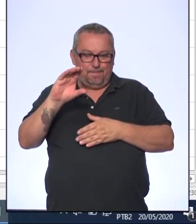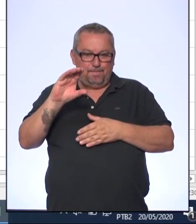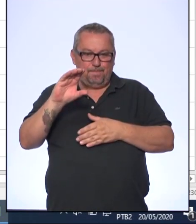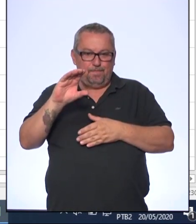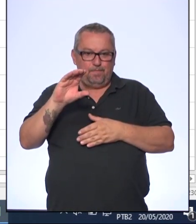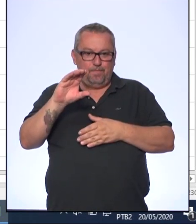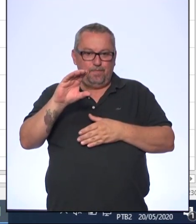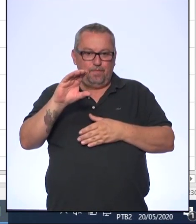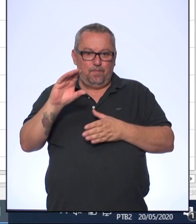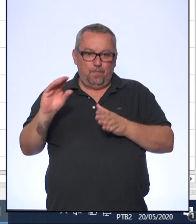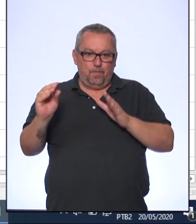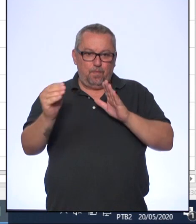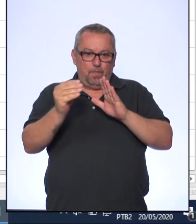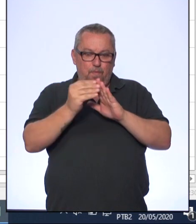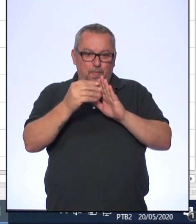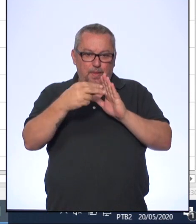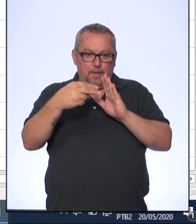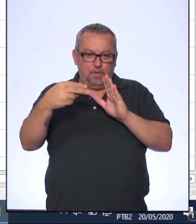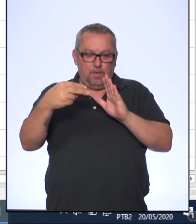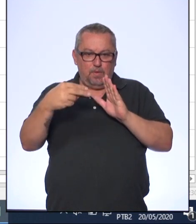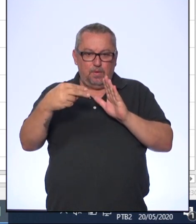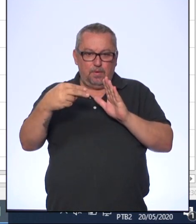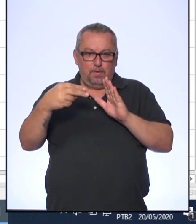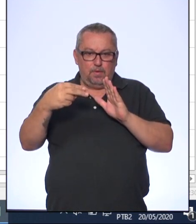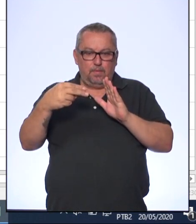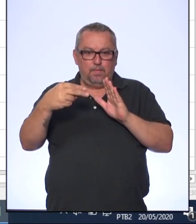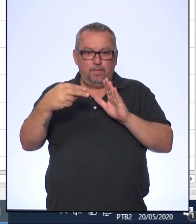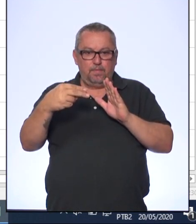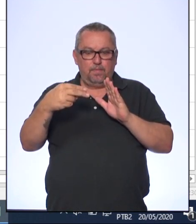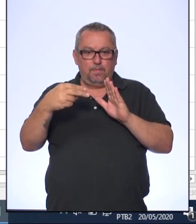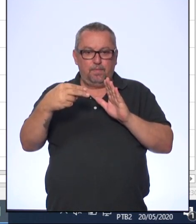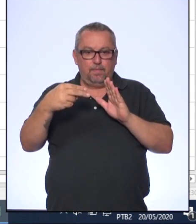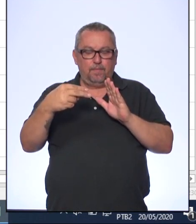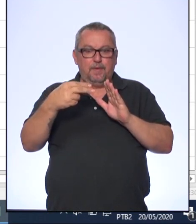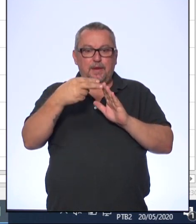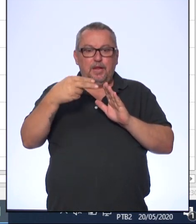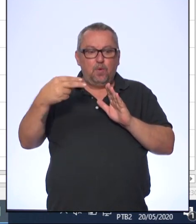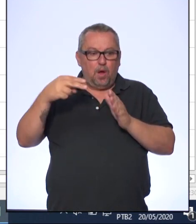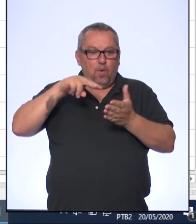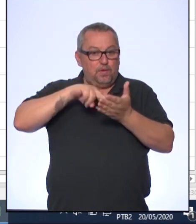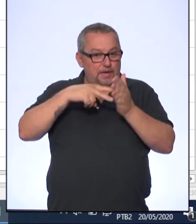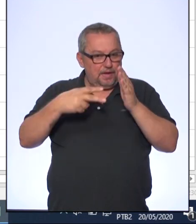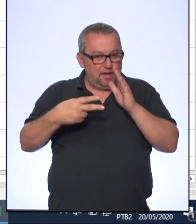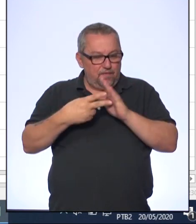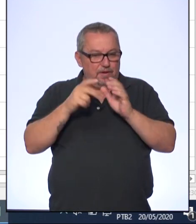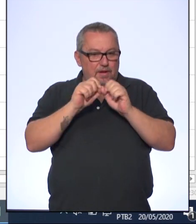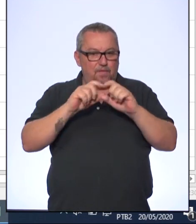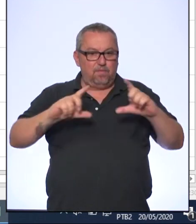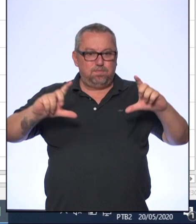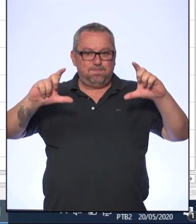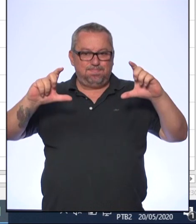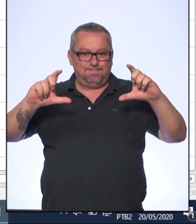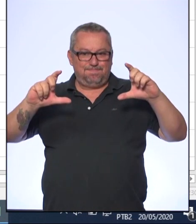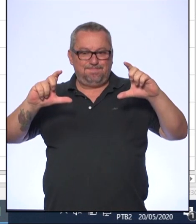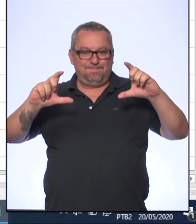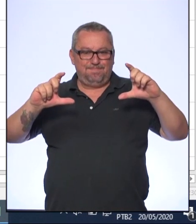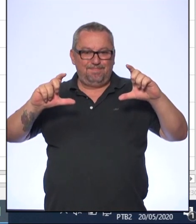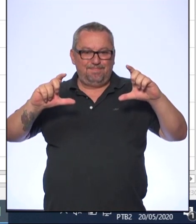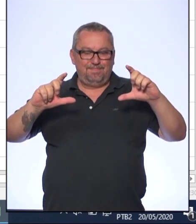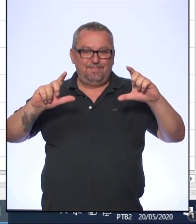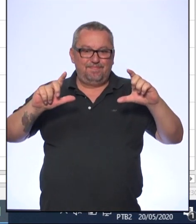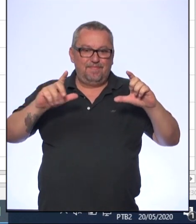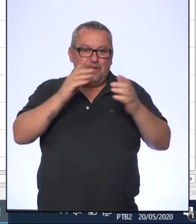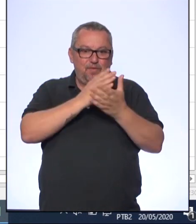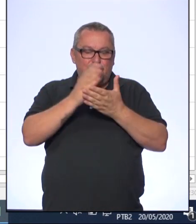C, eu ponho igual, beleza. O igual quer dizer que eu vou montar uma equação. Ao contrário da nossa equação, a gente